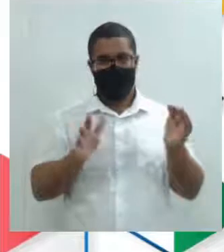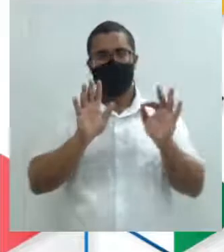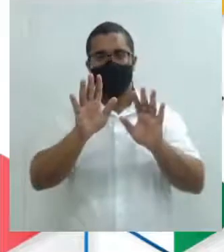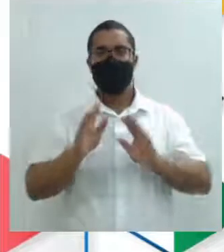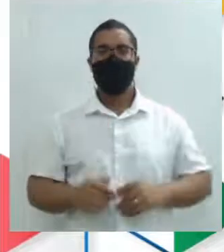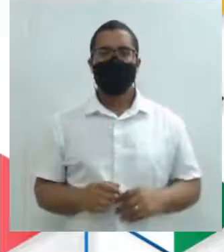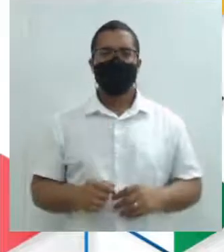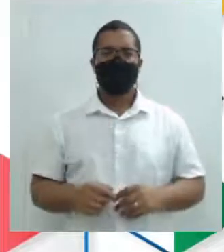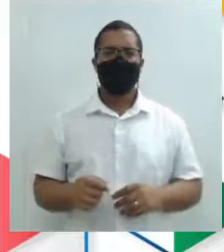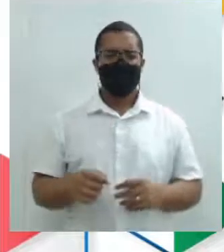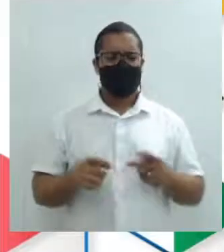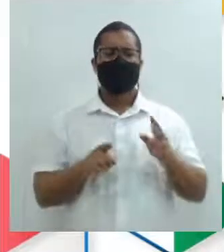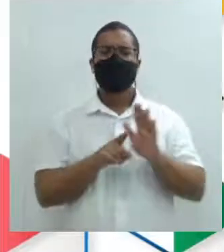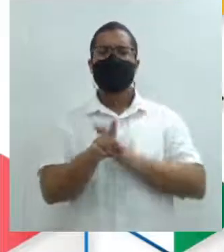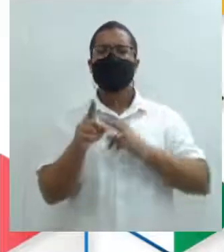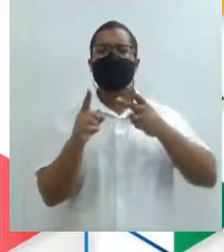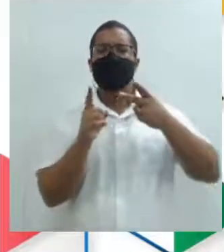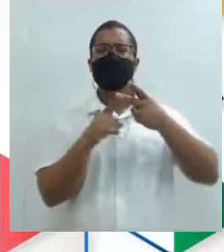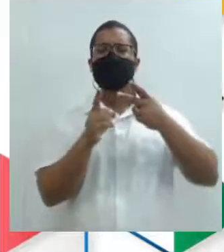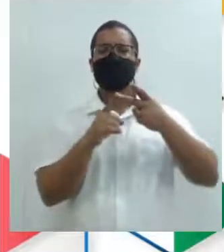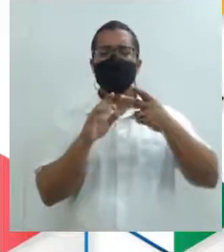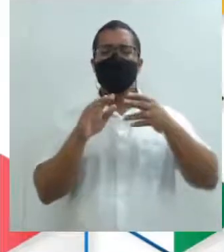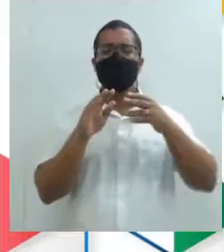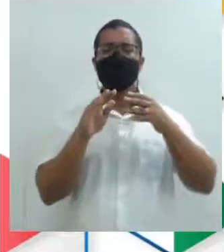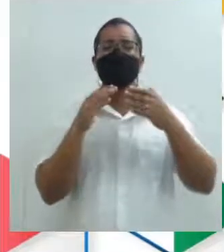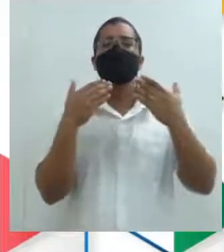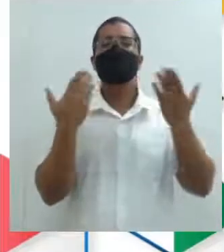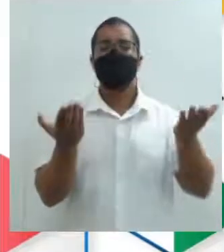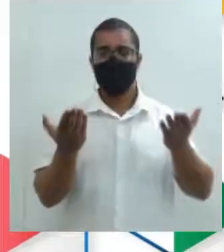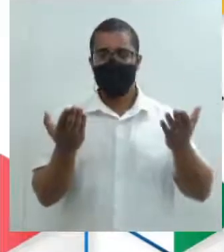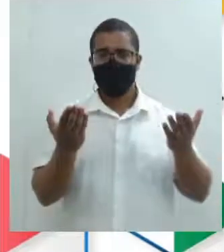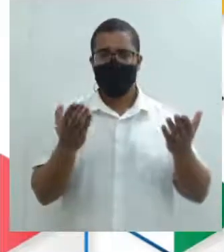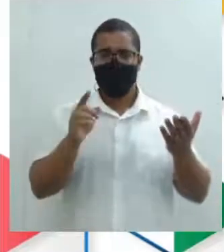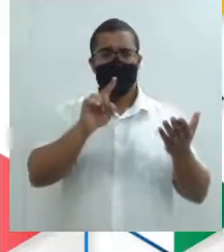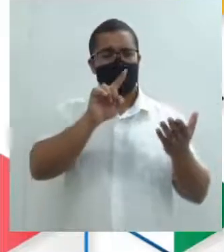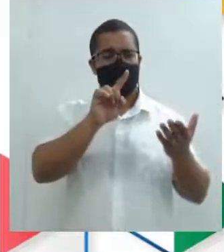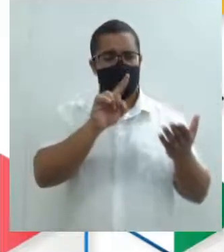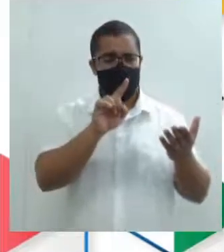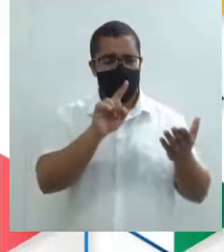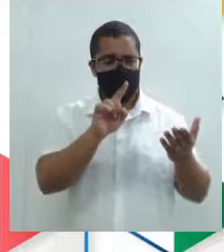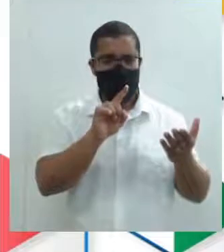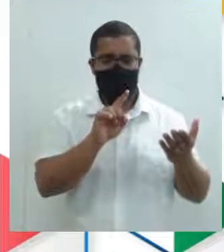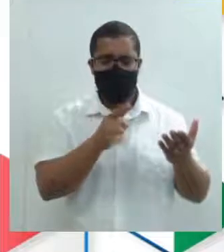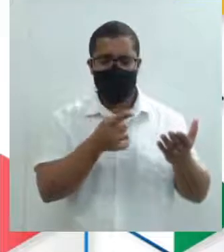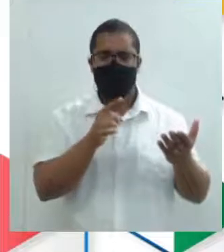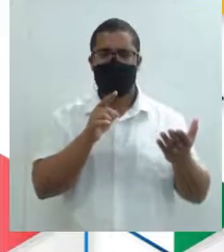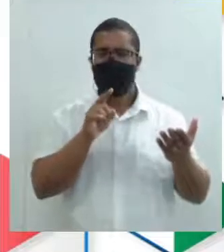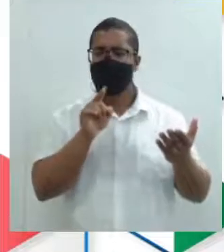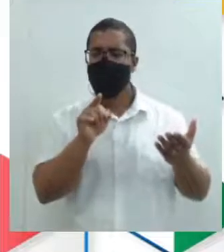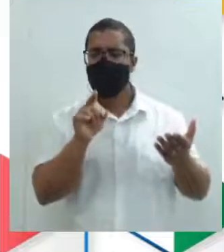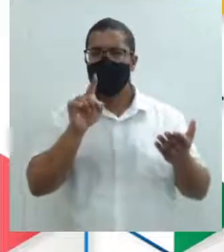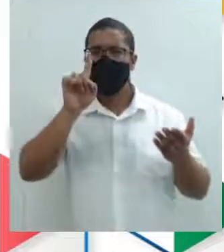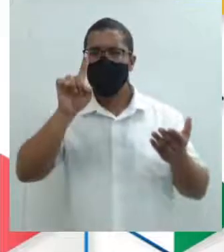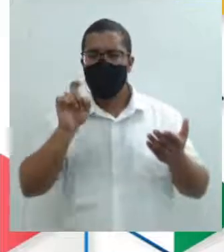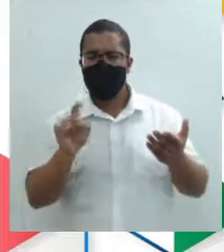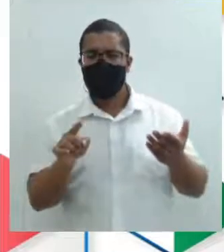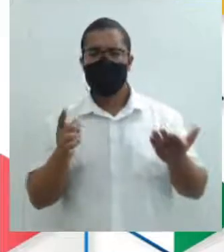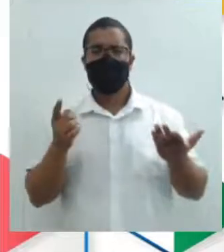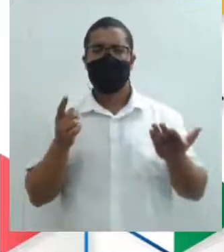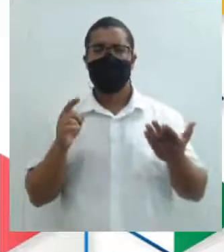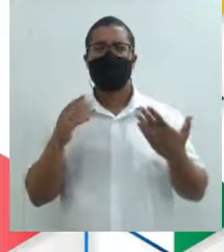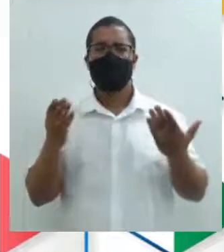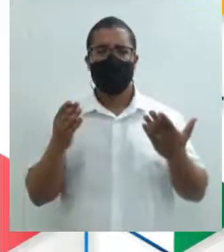pergunta. Que sinal de pontuação indica no primeiro quadrinho que a parte